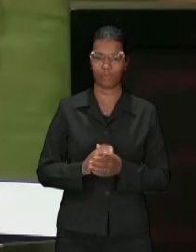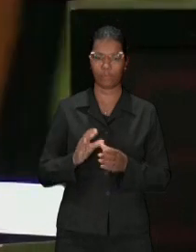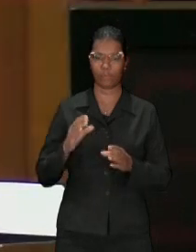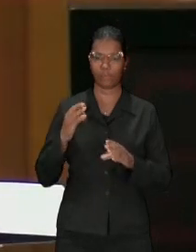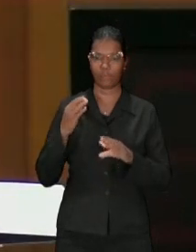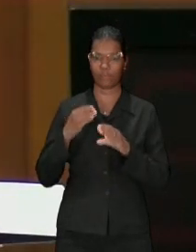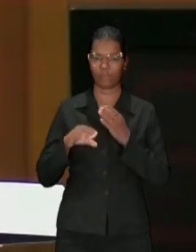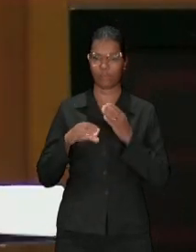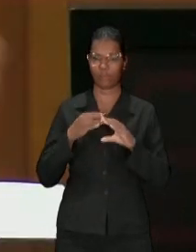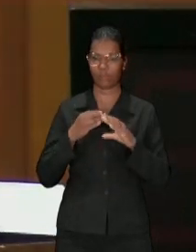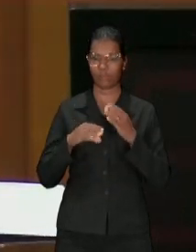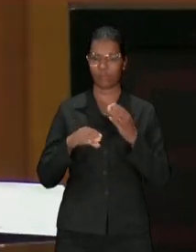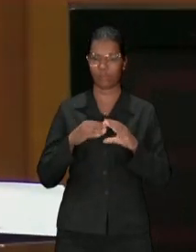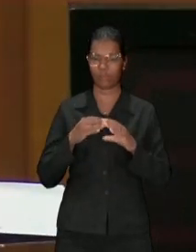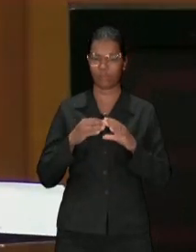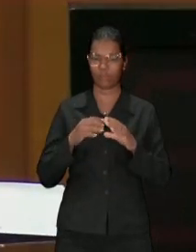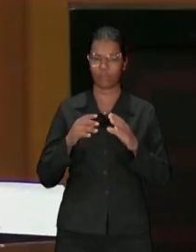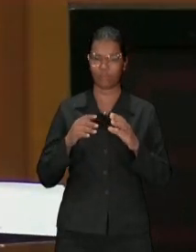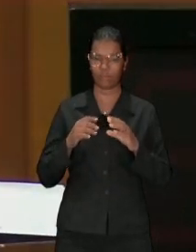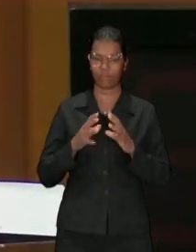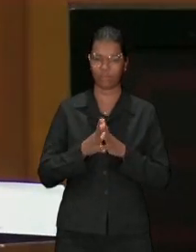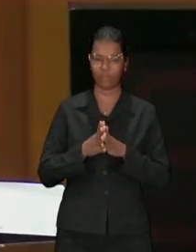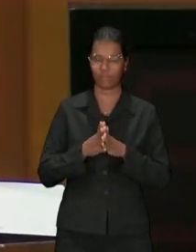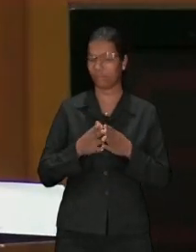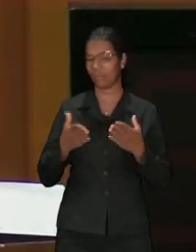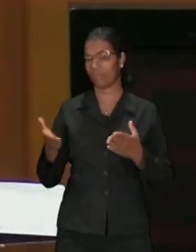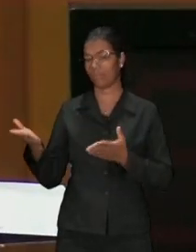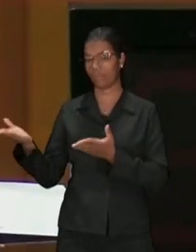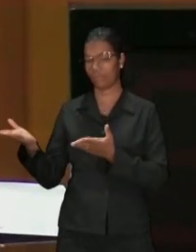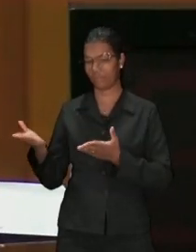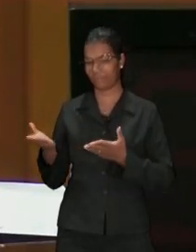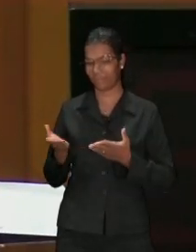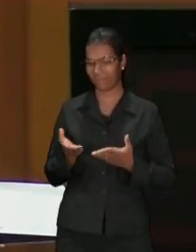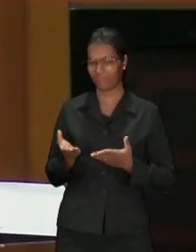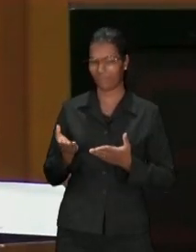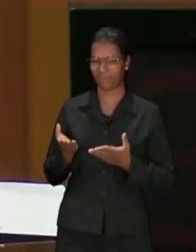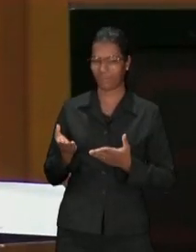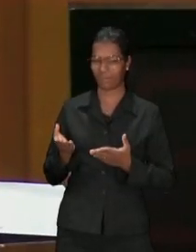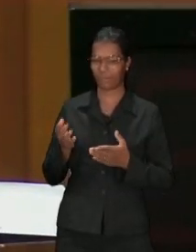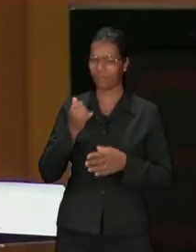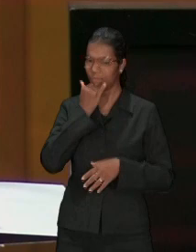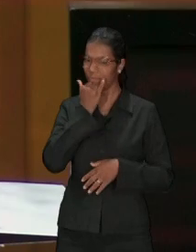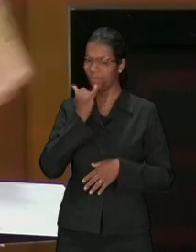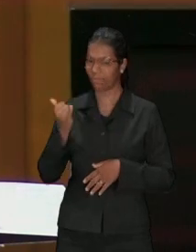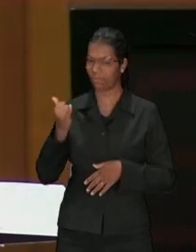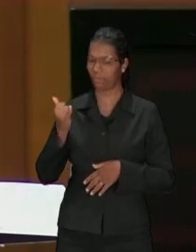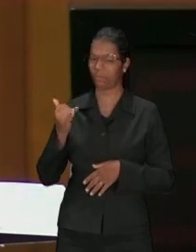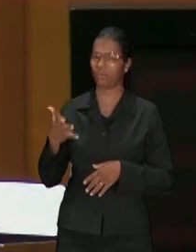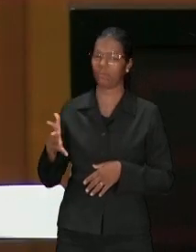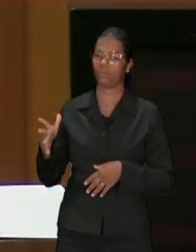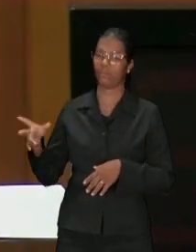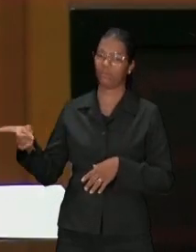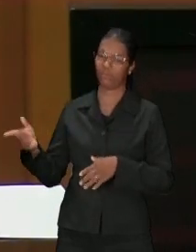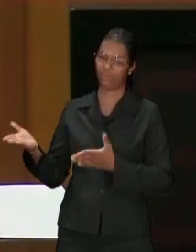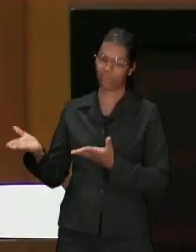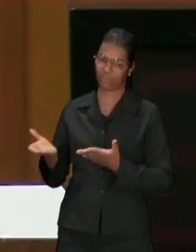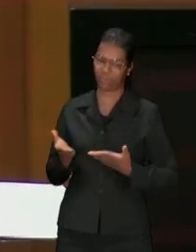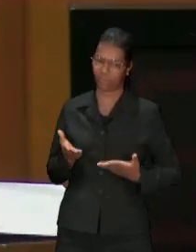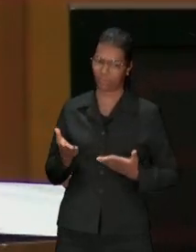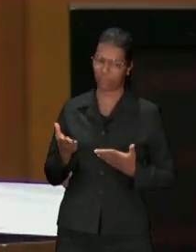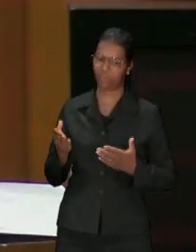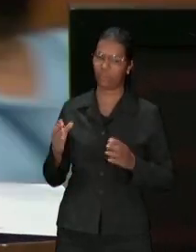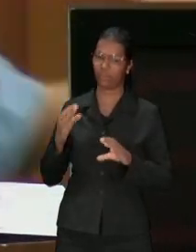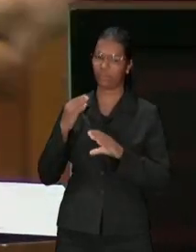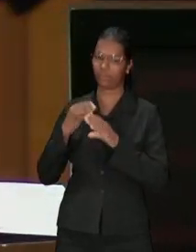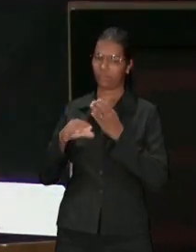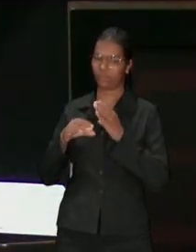cantarmos. Ah, não, tem a banda da Polícia Militar, desculpa. Quero cumprimentar aqui a banda da Polícia Militar, que vai fazer,